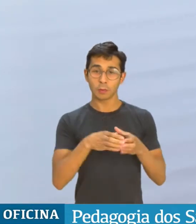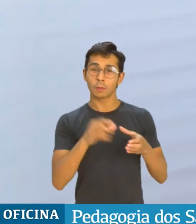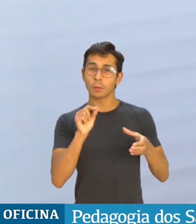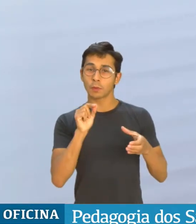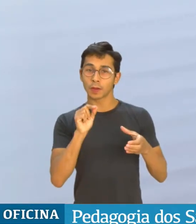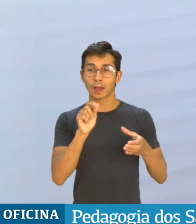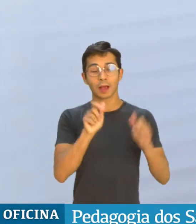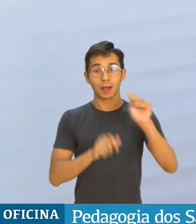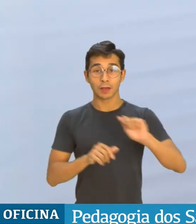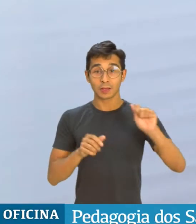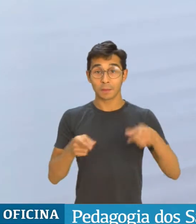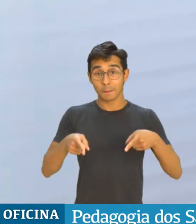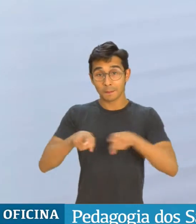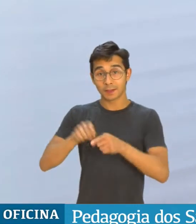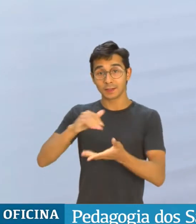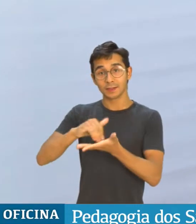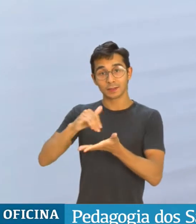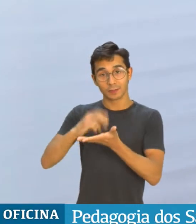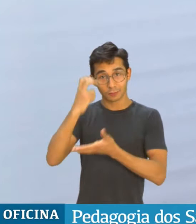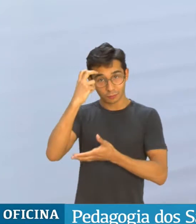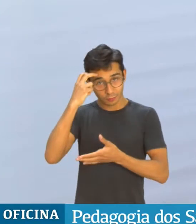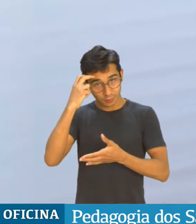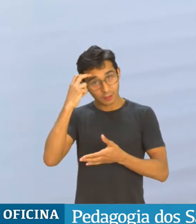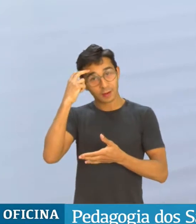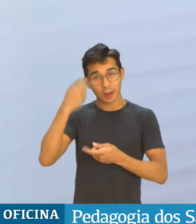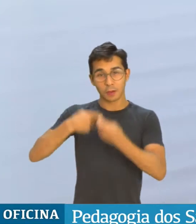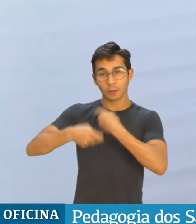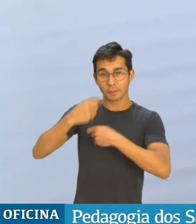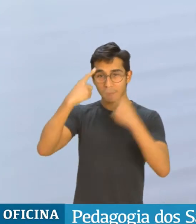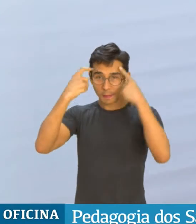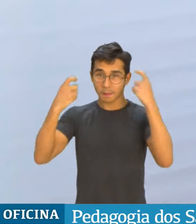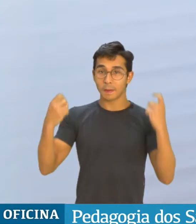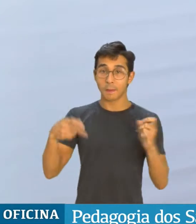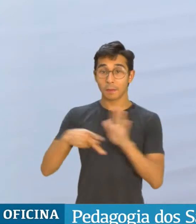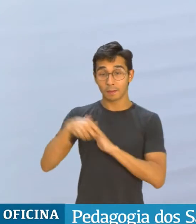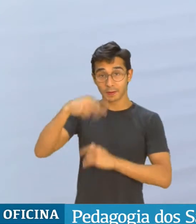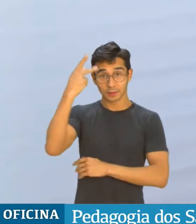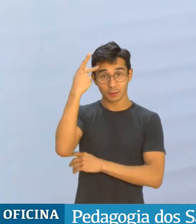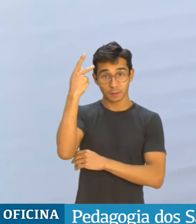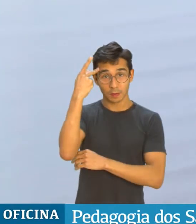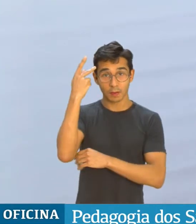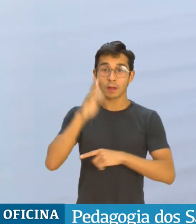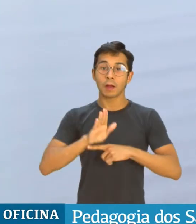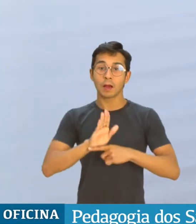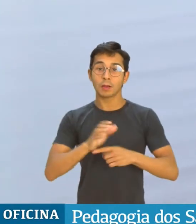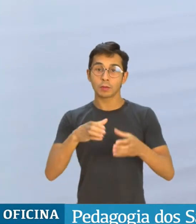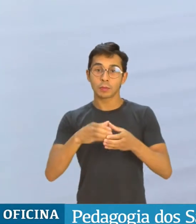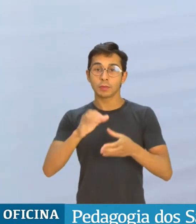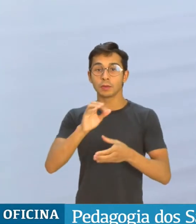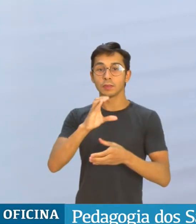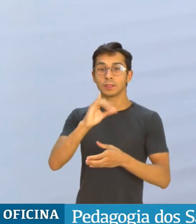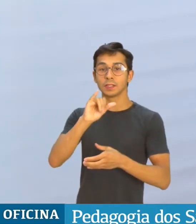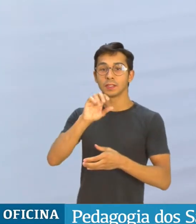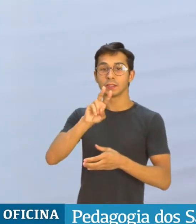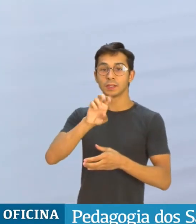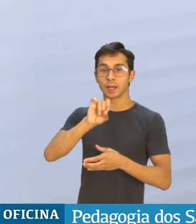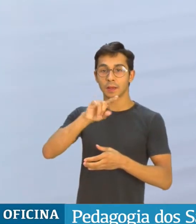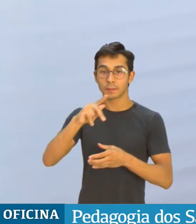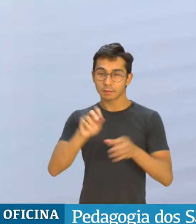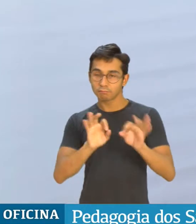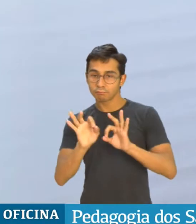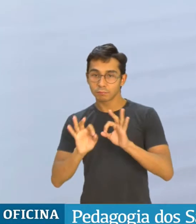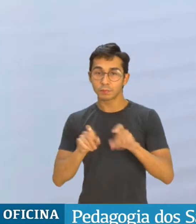parceira da Secretaria de Cultura e Economia Criativa do Estado de São Paulo para a gestão das ações do CISEB, da Biblioteca Parque